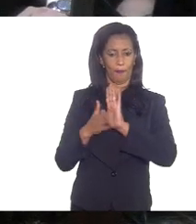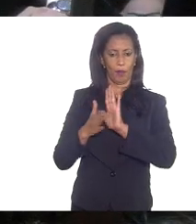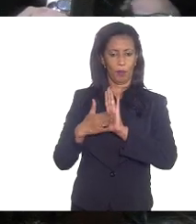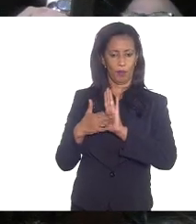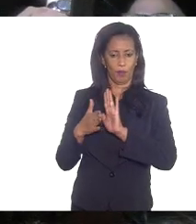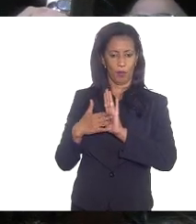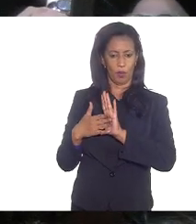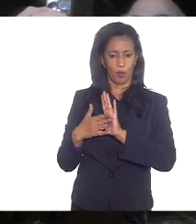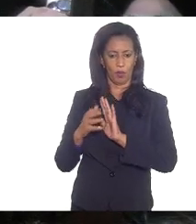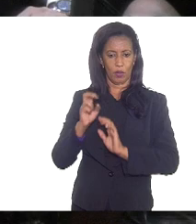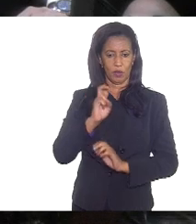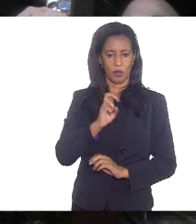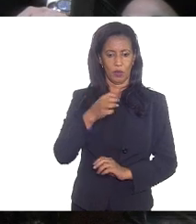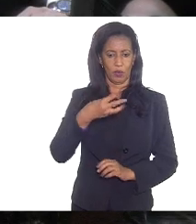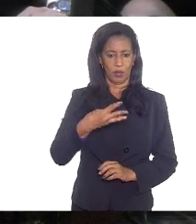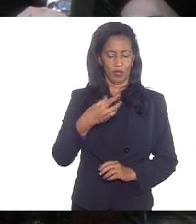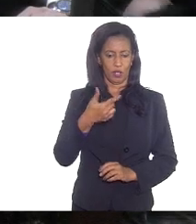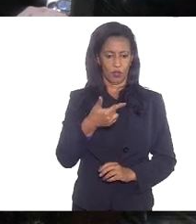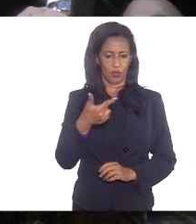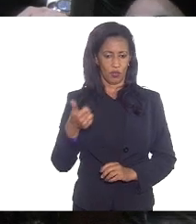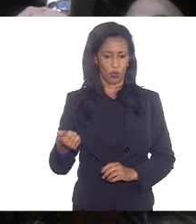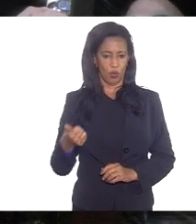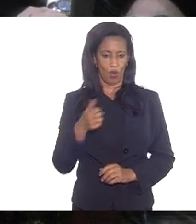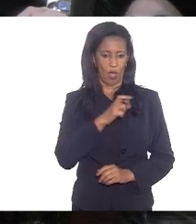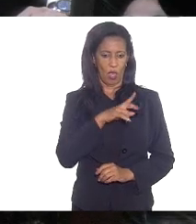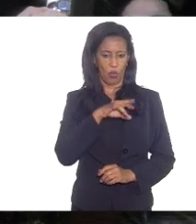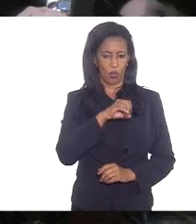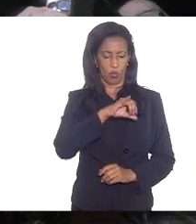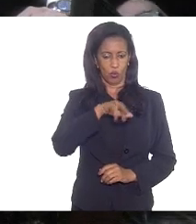constitucional número 5321, de autoria dos deputados Eurico